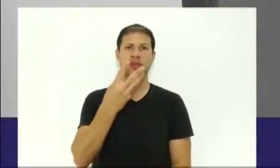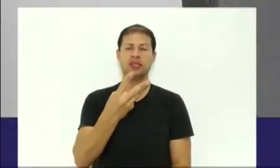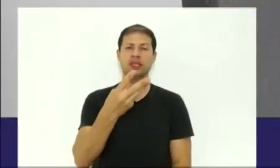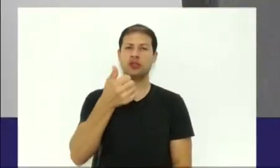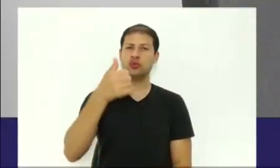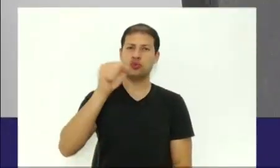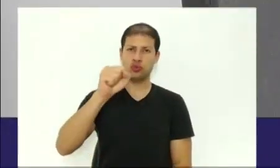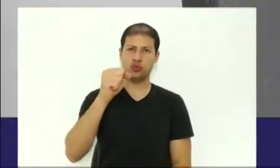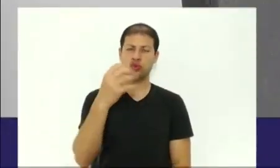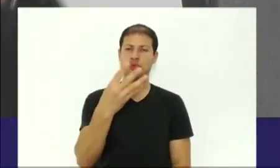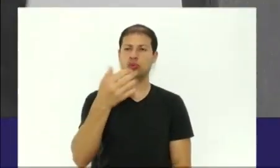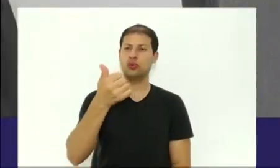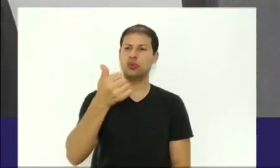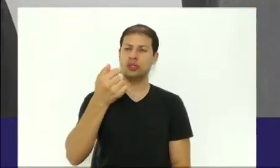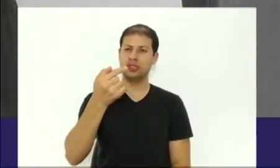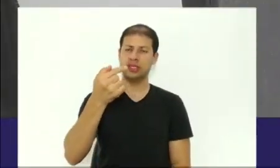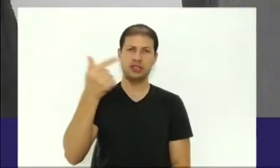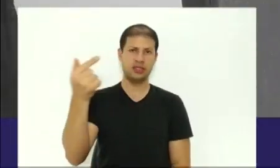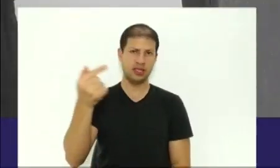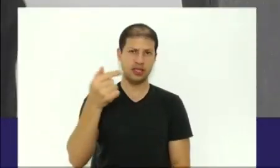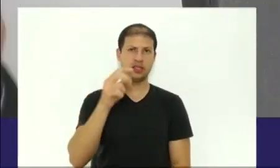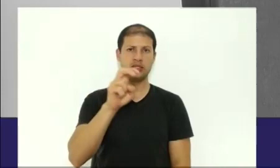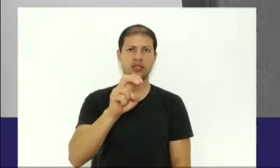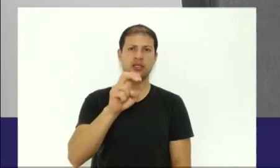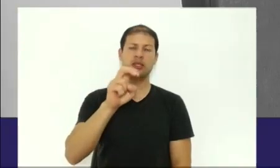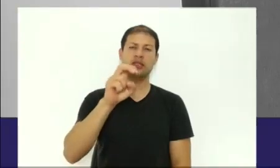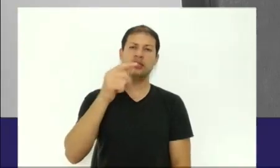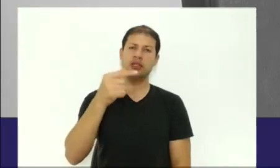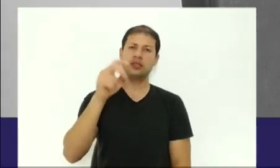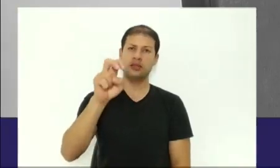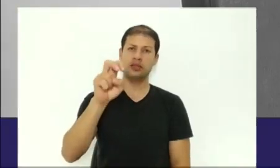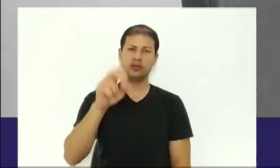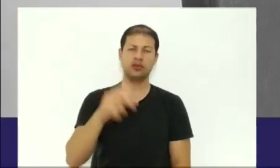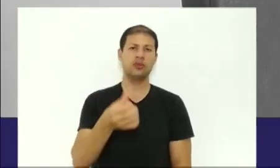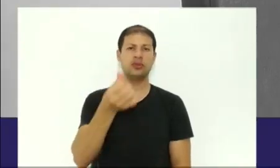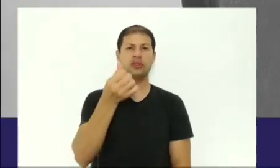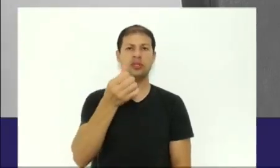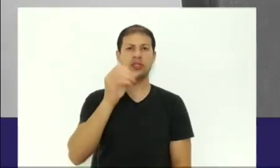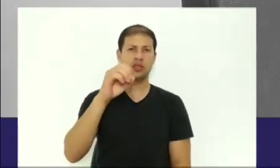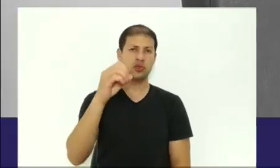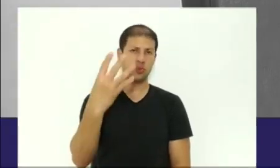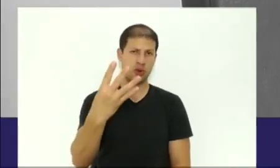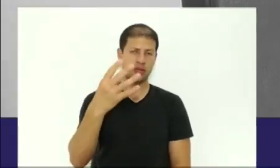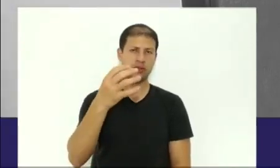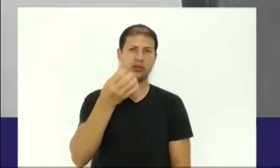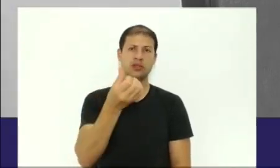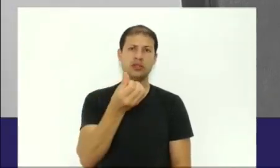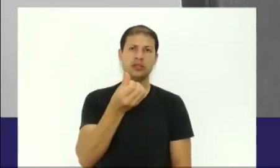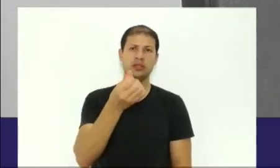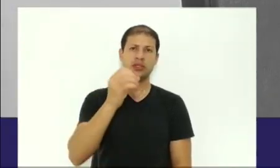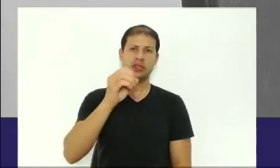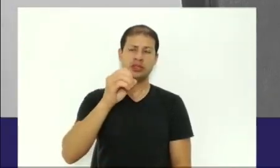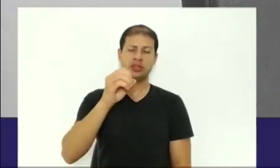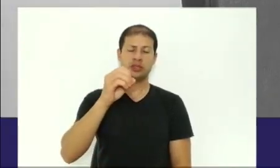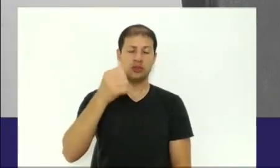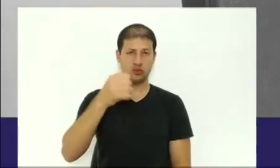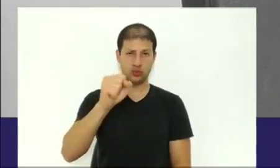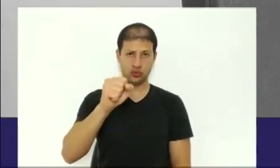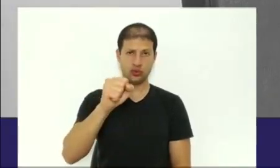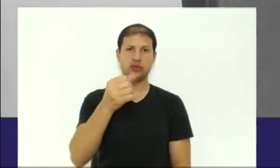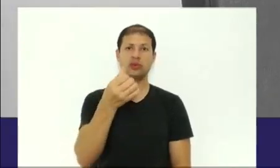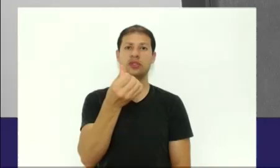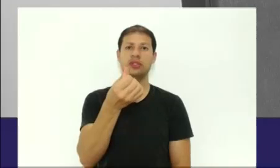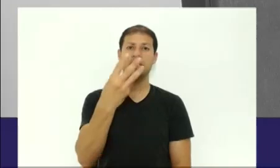318, 477, 575, 604, 618,